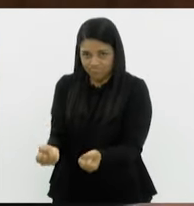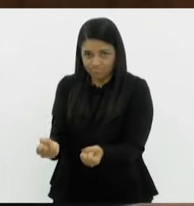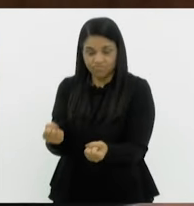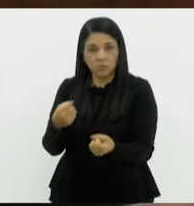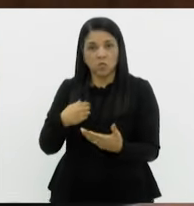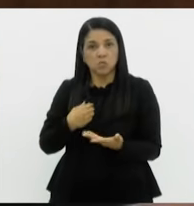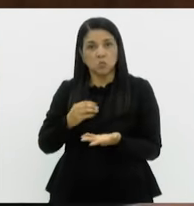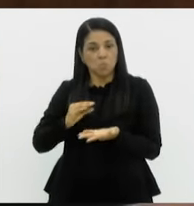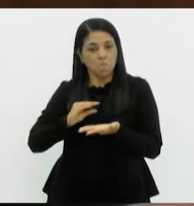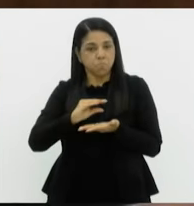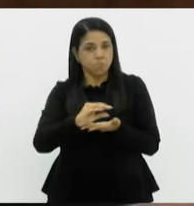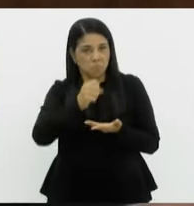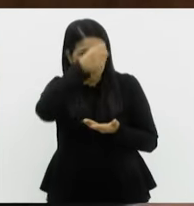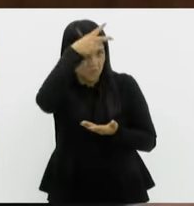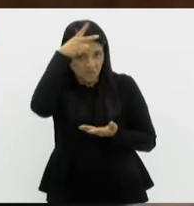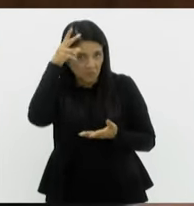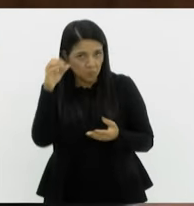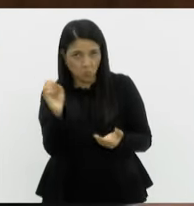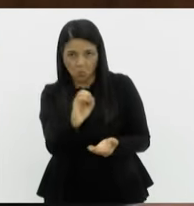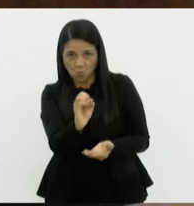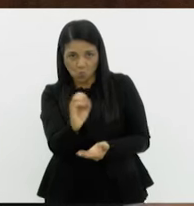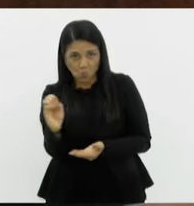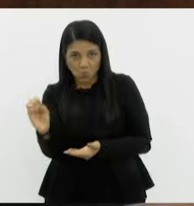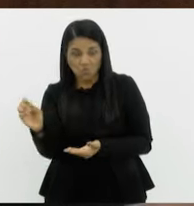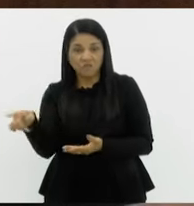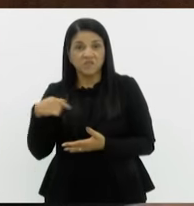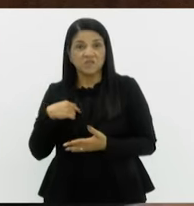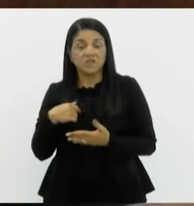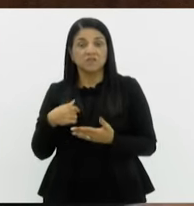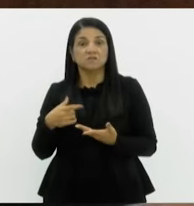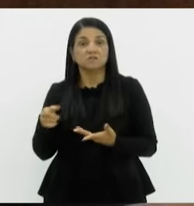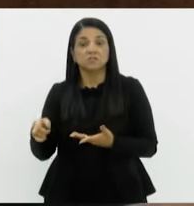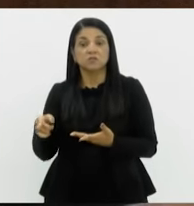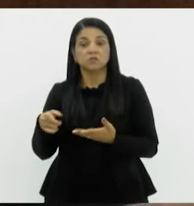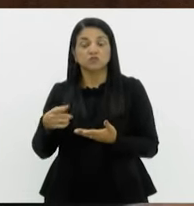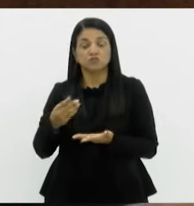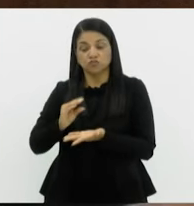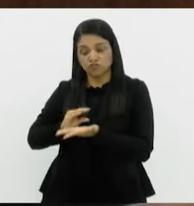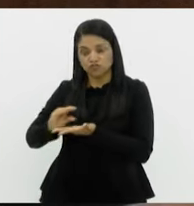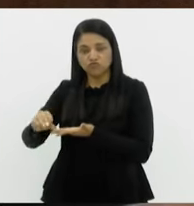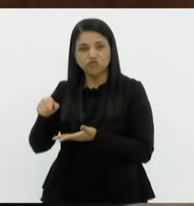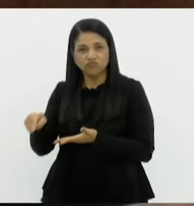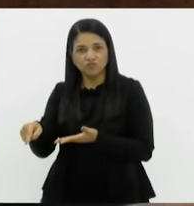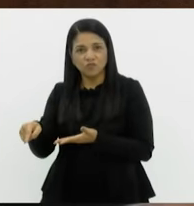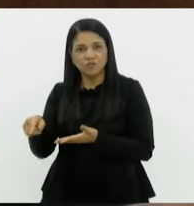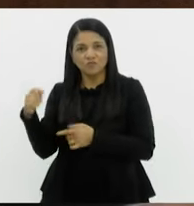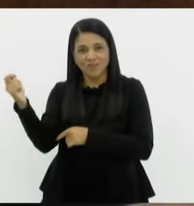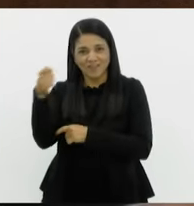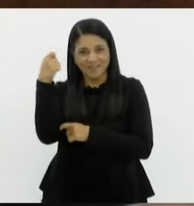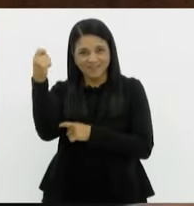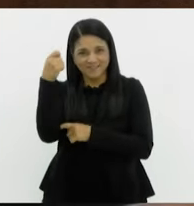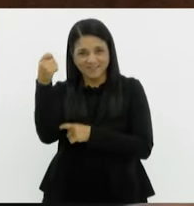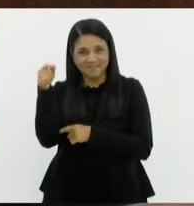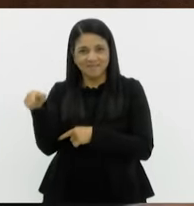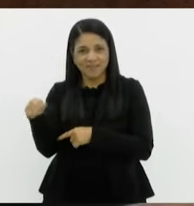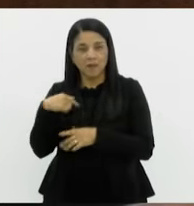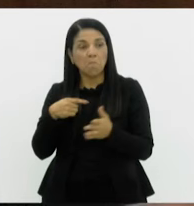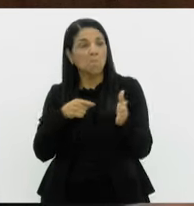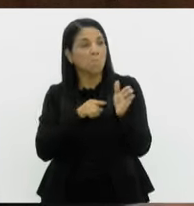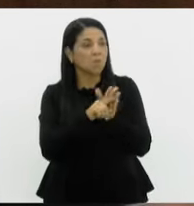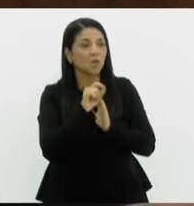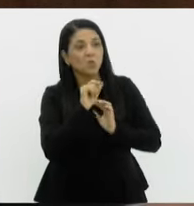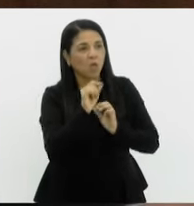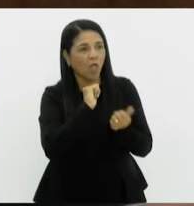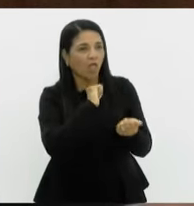e quando visita o Rio Grande do Sul, a única pergunta que ele faz é a respeito do futebol. É importante fazer